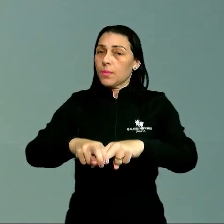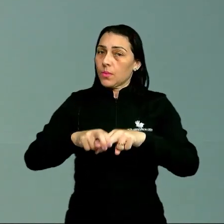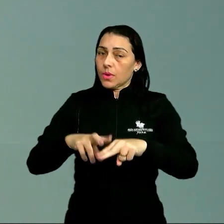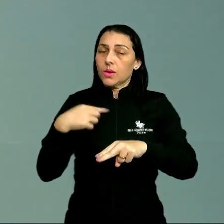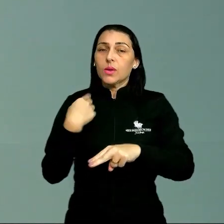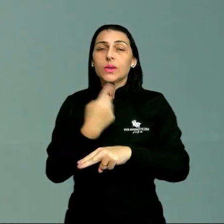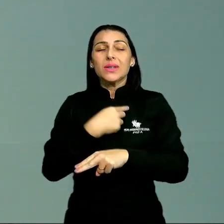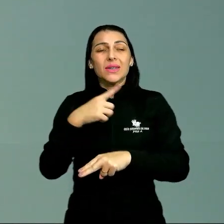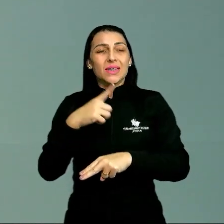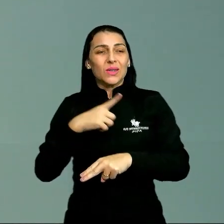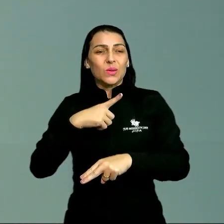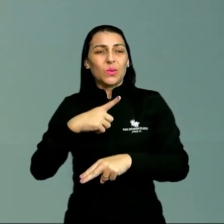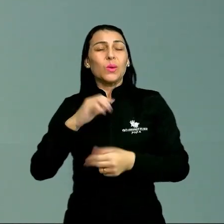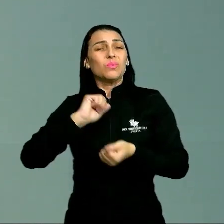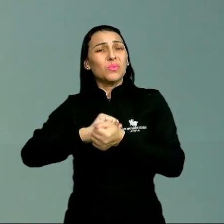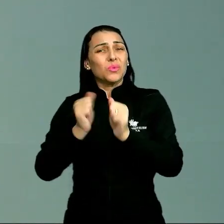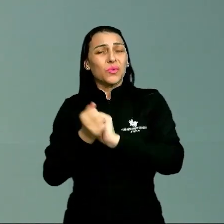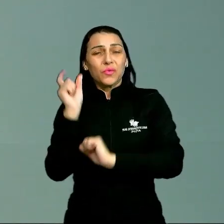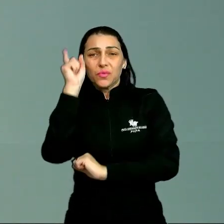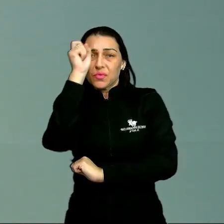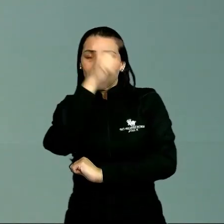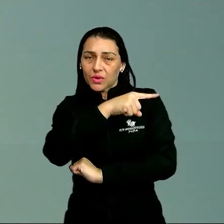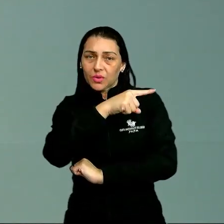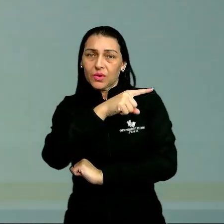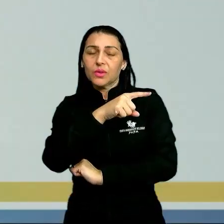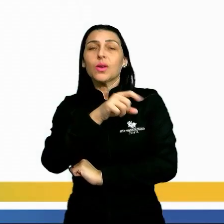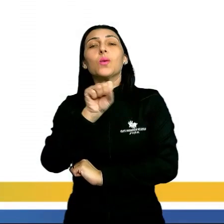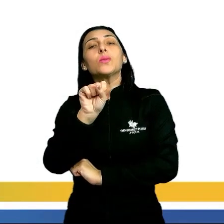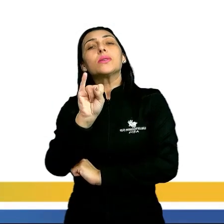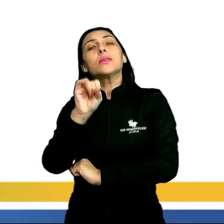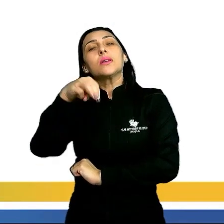vezes, a gente tem até uma certa associação ao simbolismo.